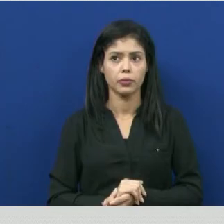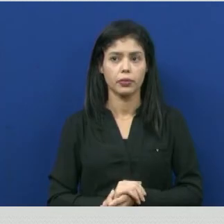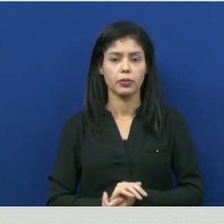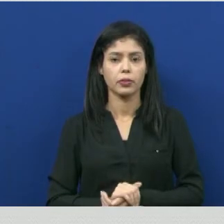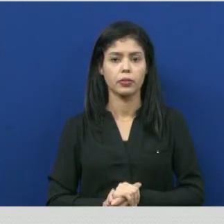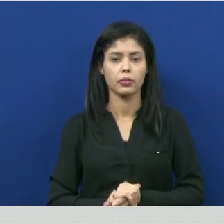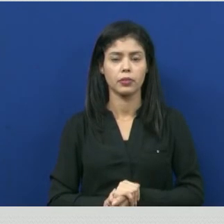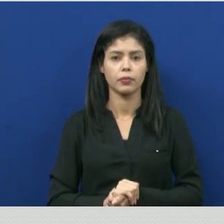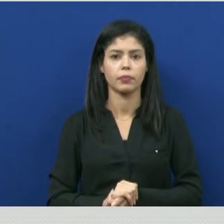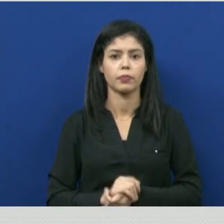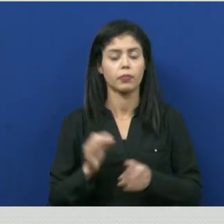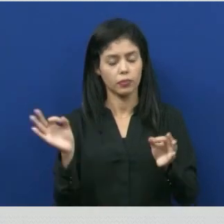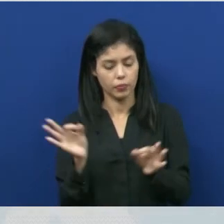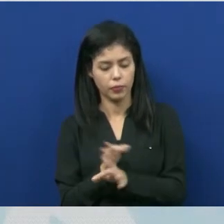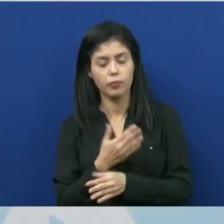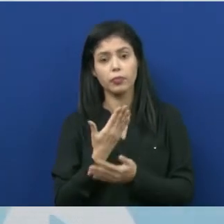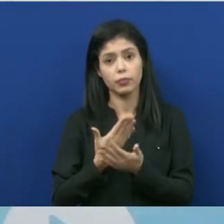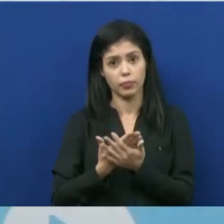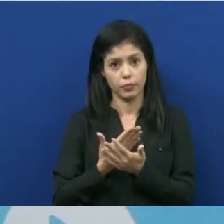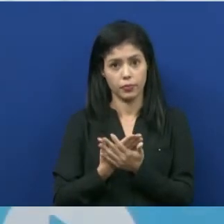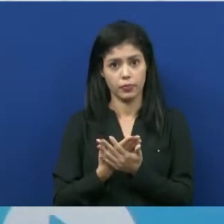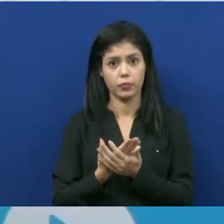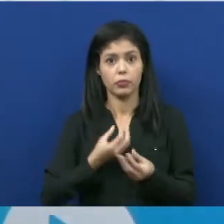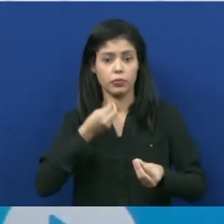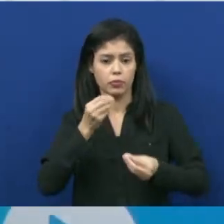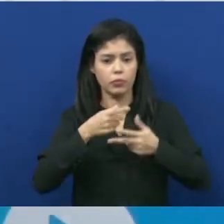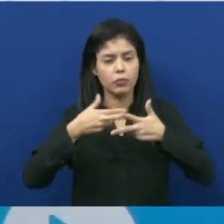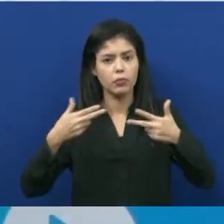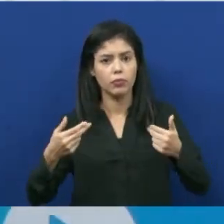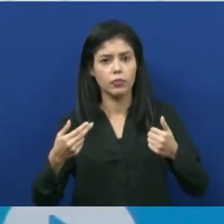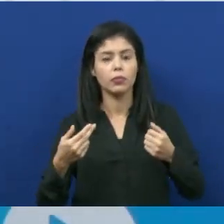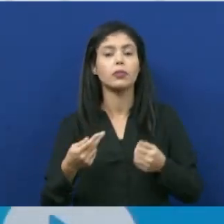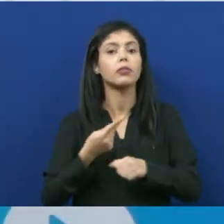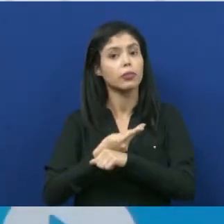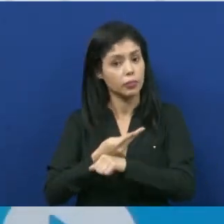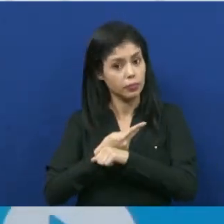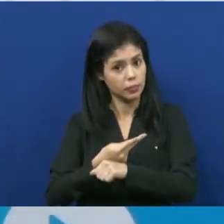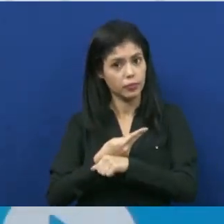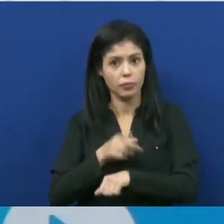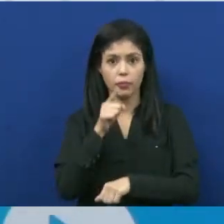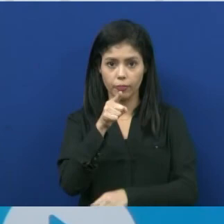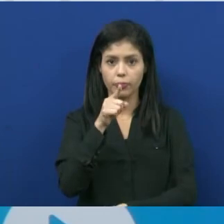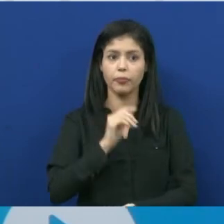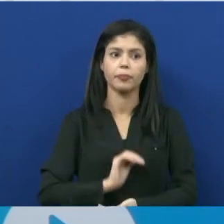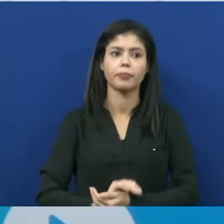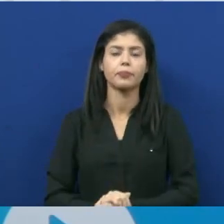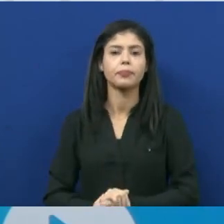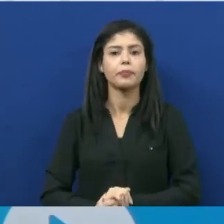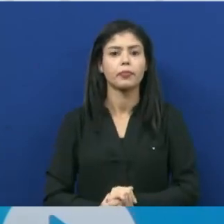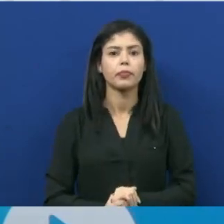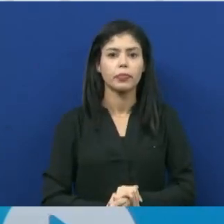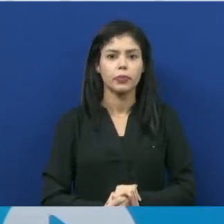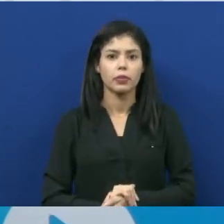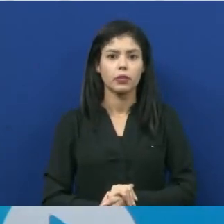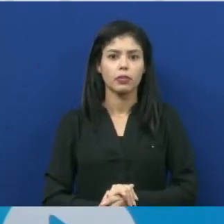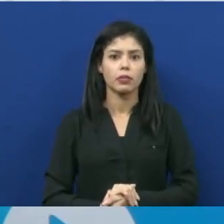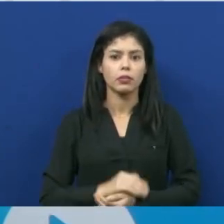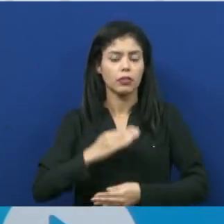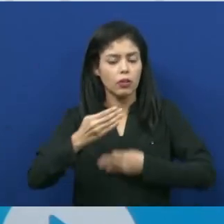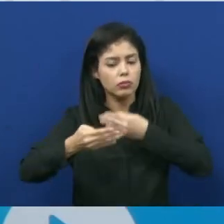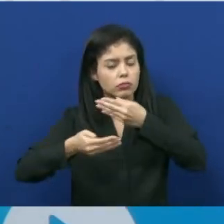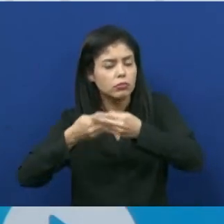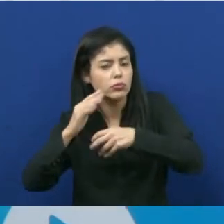Eu gostaria de encerrar essa aula com algumas sugestões de pesquisas. Ao longo